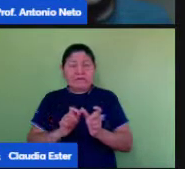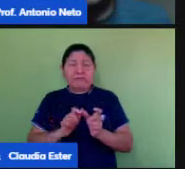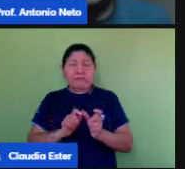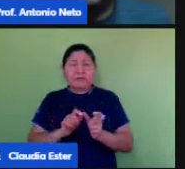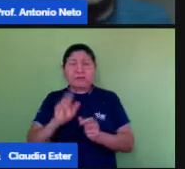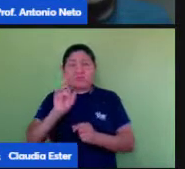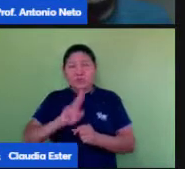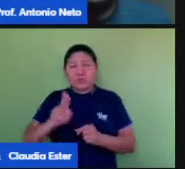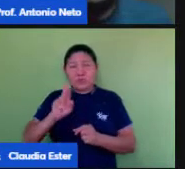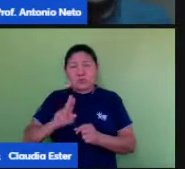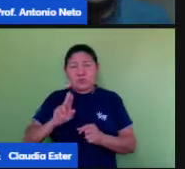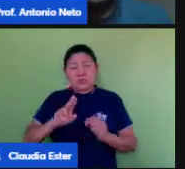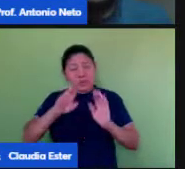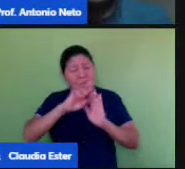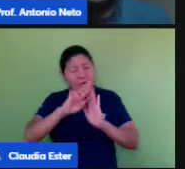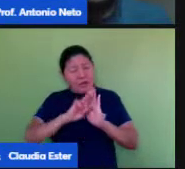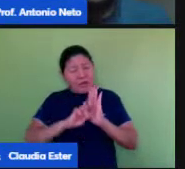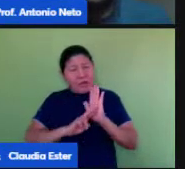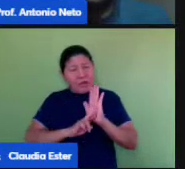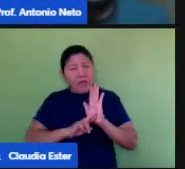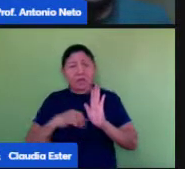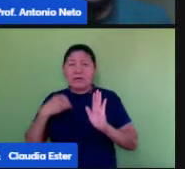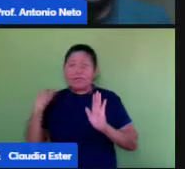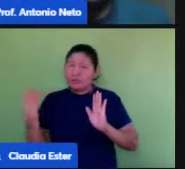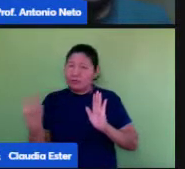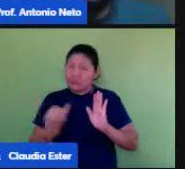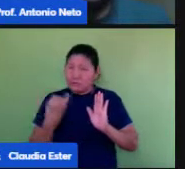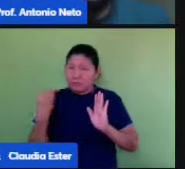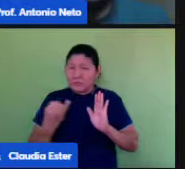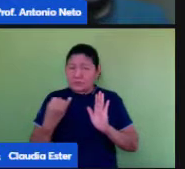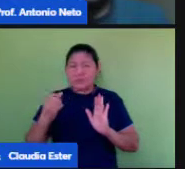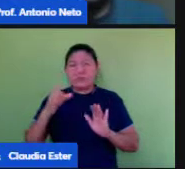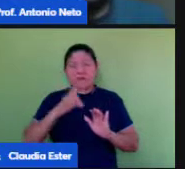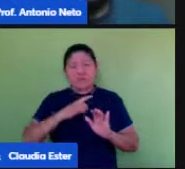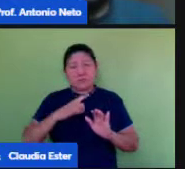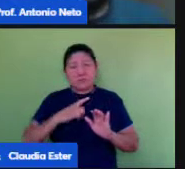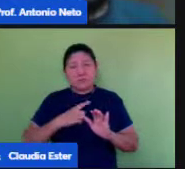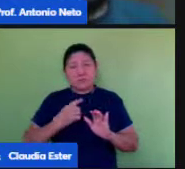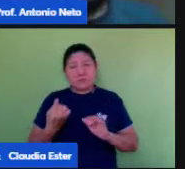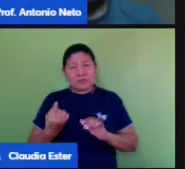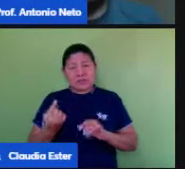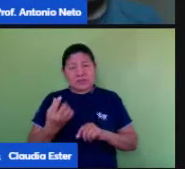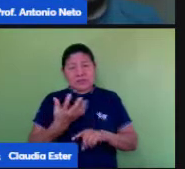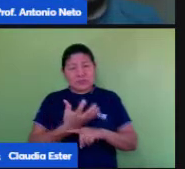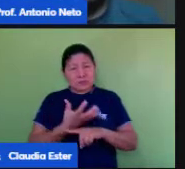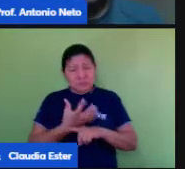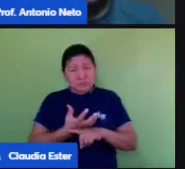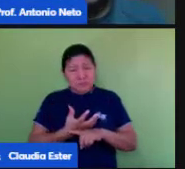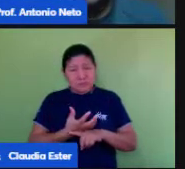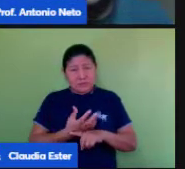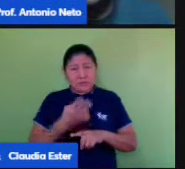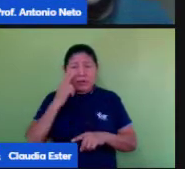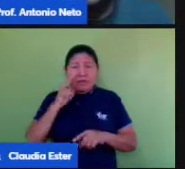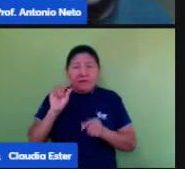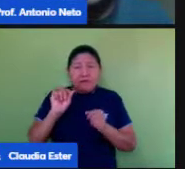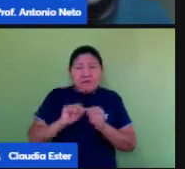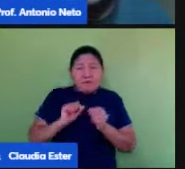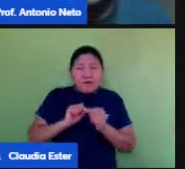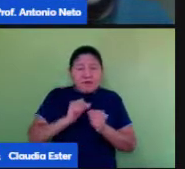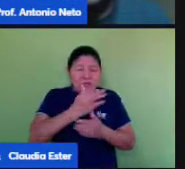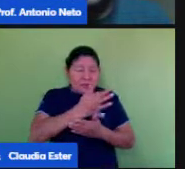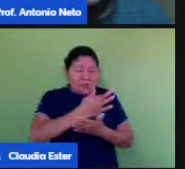is, l, r, ão e ãos, planejar e produzir com certa autonomia verbetes